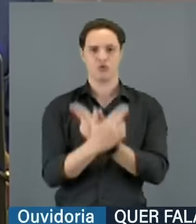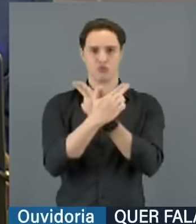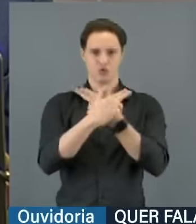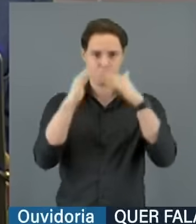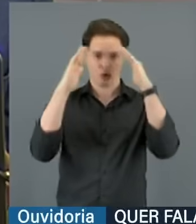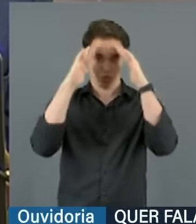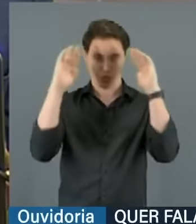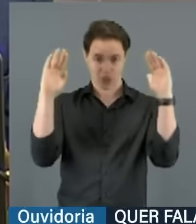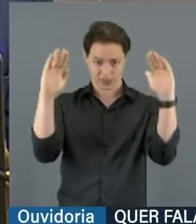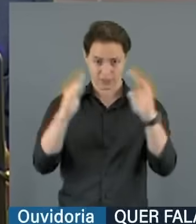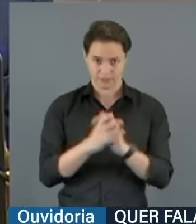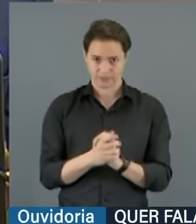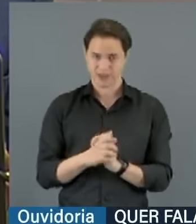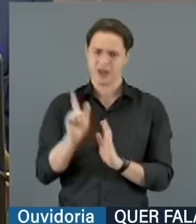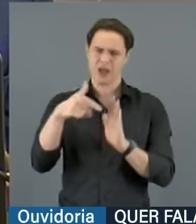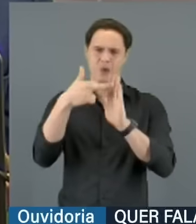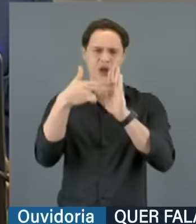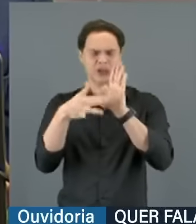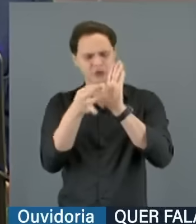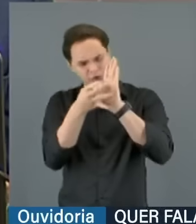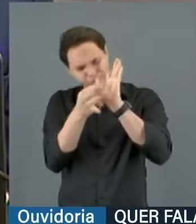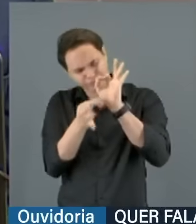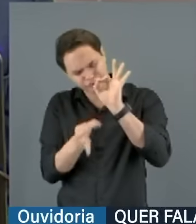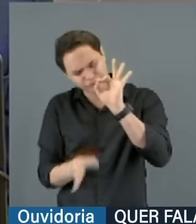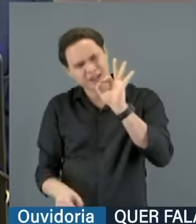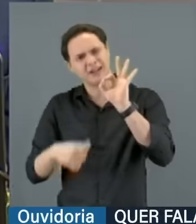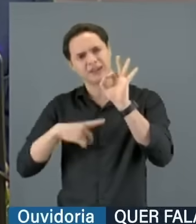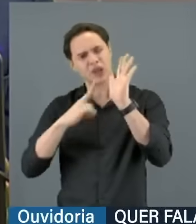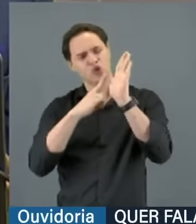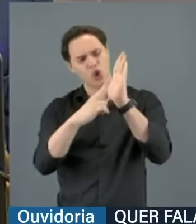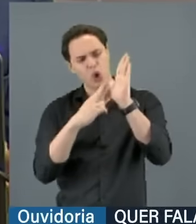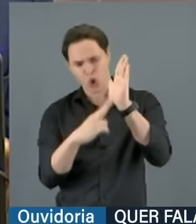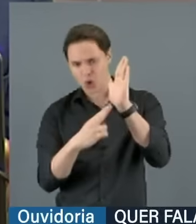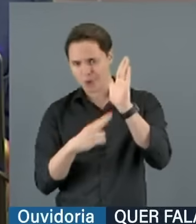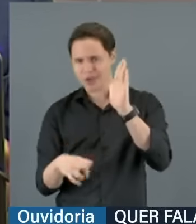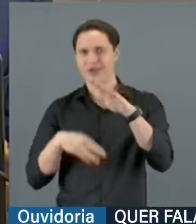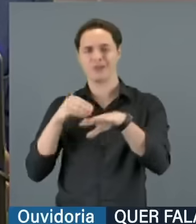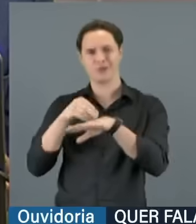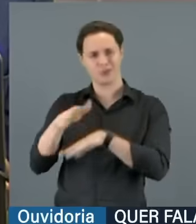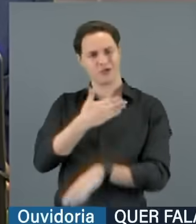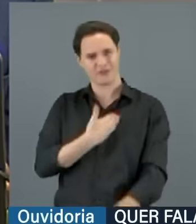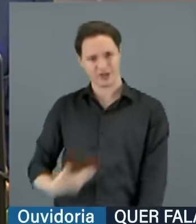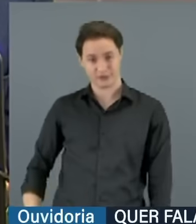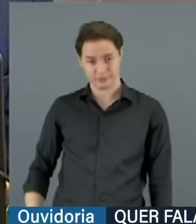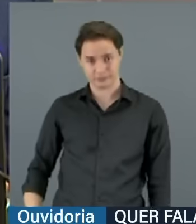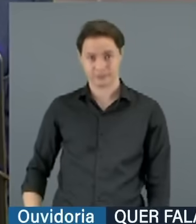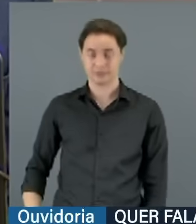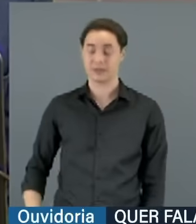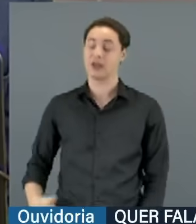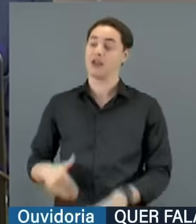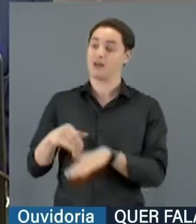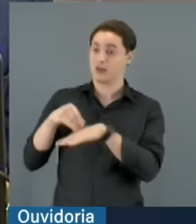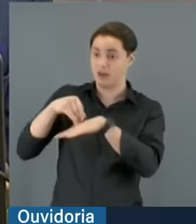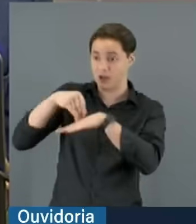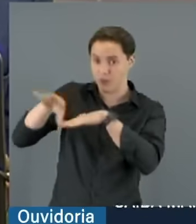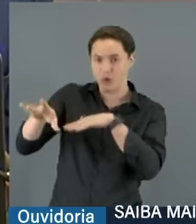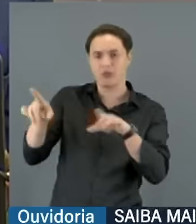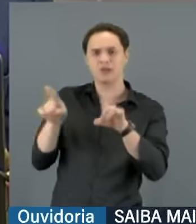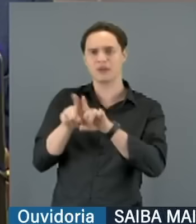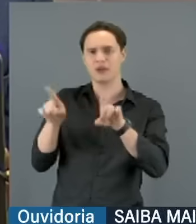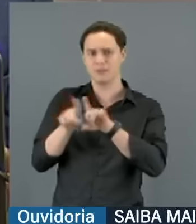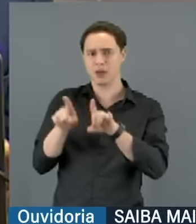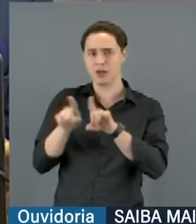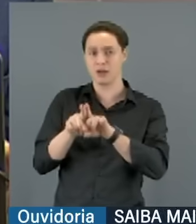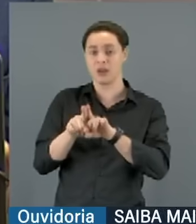relatório bastante extenso, ele traz nomes, ele foi encaminhado ao governo de transição e foi encaminhado também ao Gabinete de